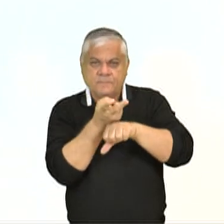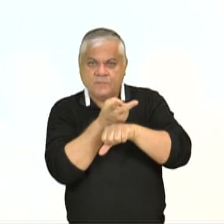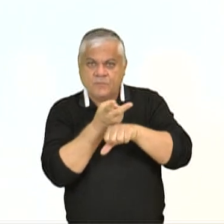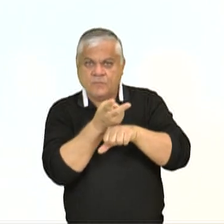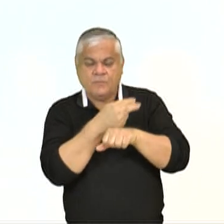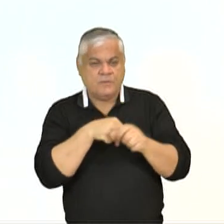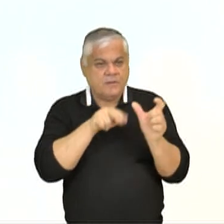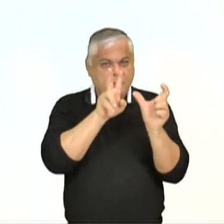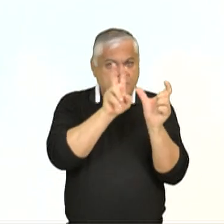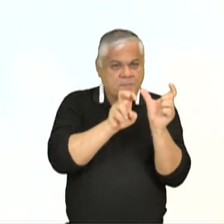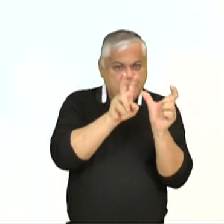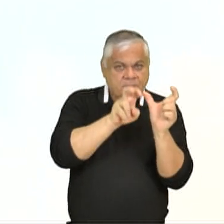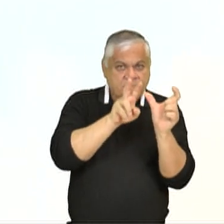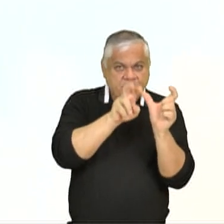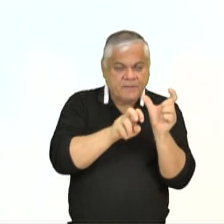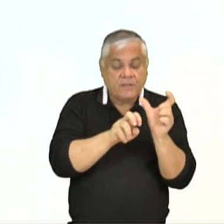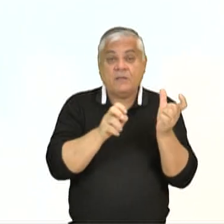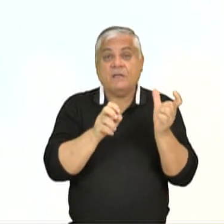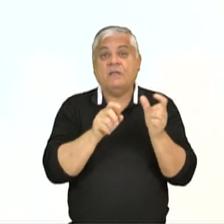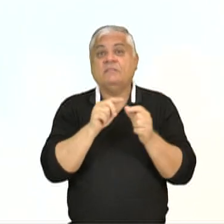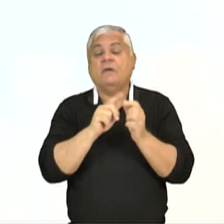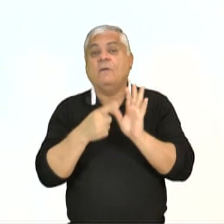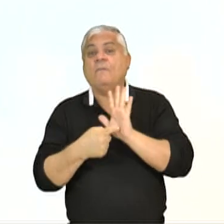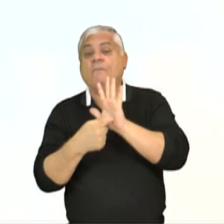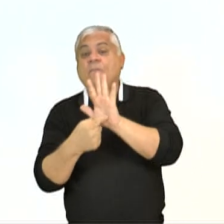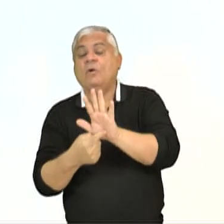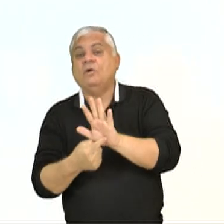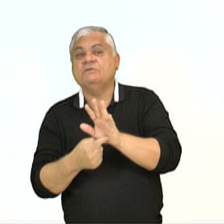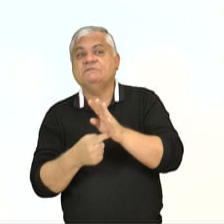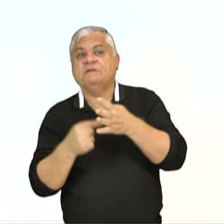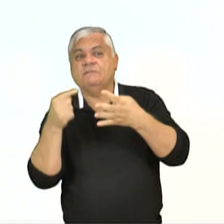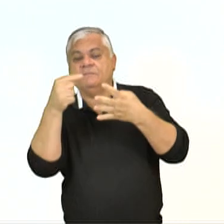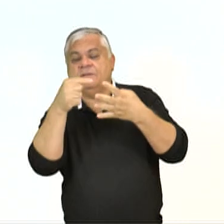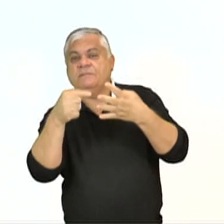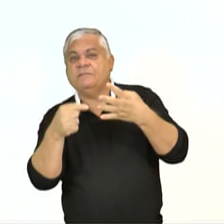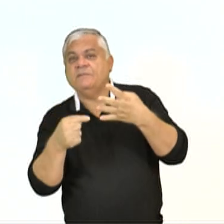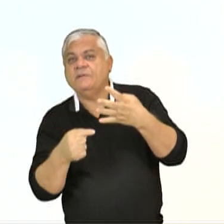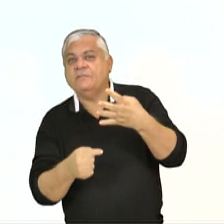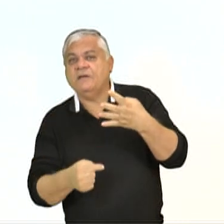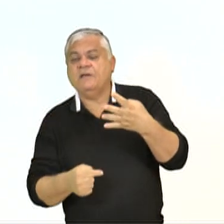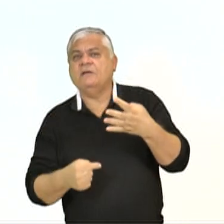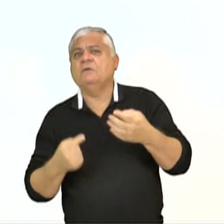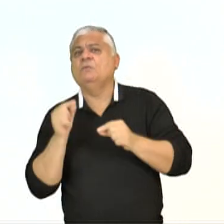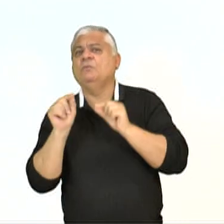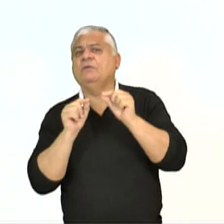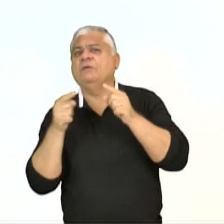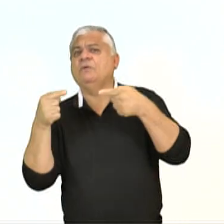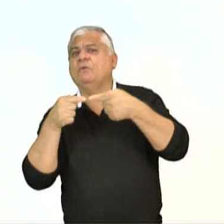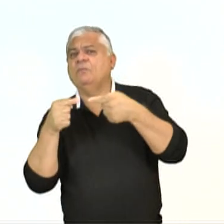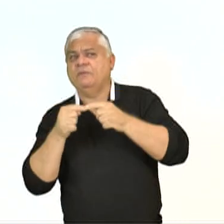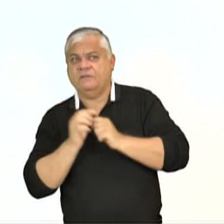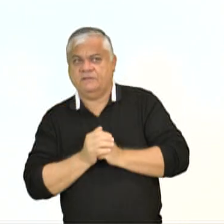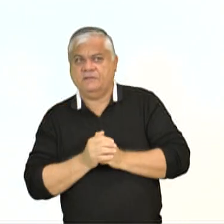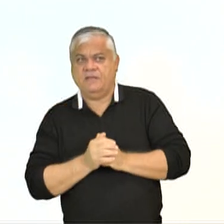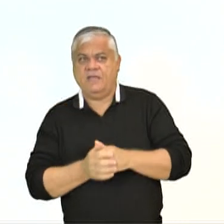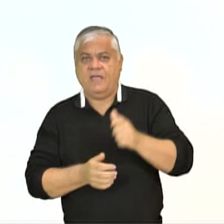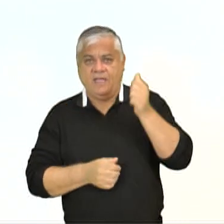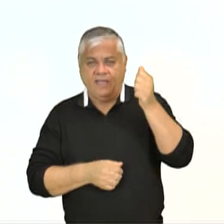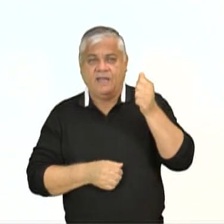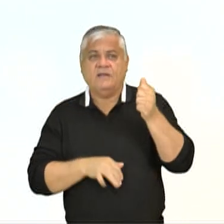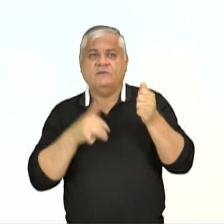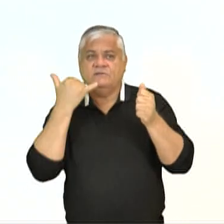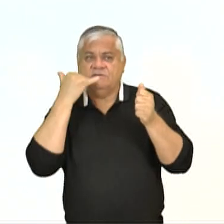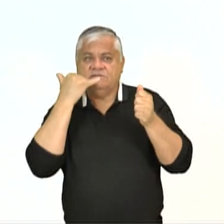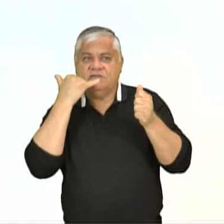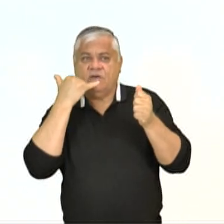ou locuções adverbiais e indicar as circunstâncias apresentadas nas orações, tá? Então vejam aqui na letra